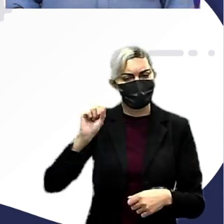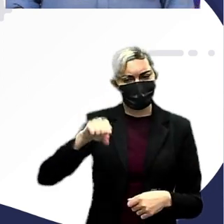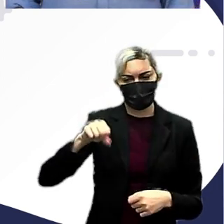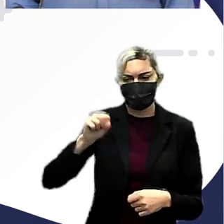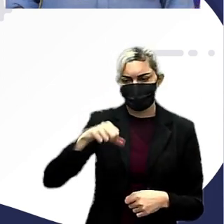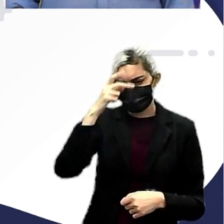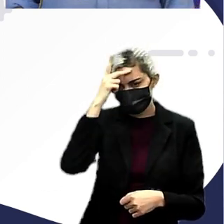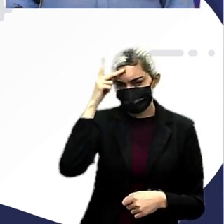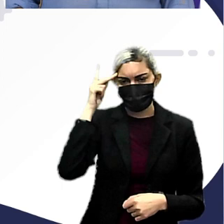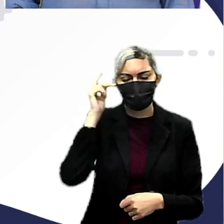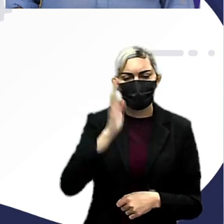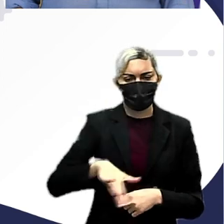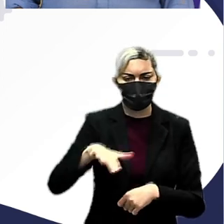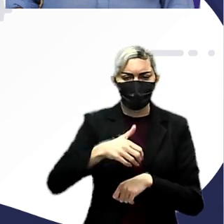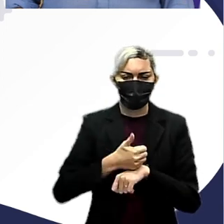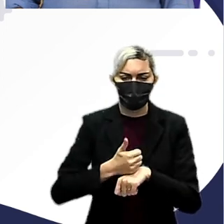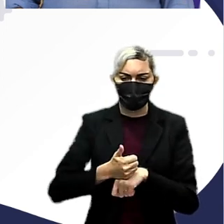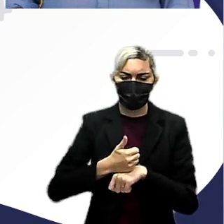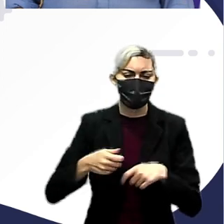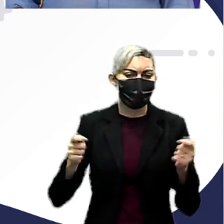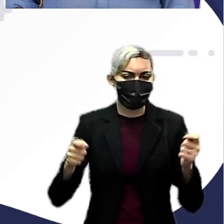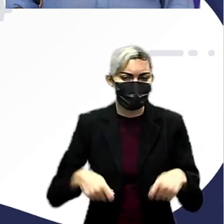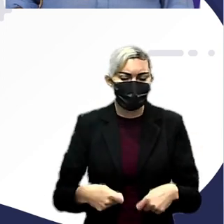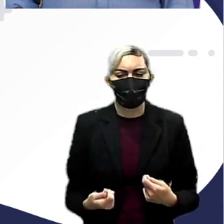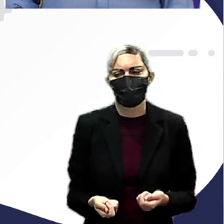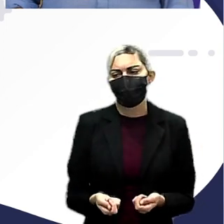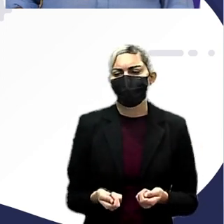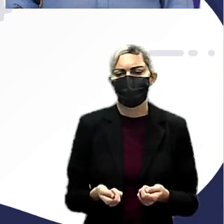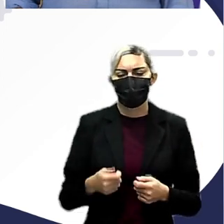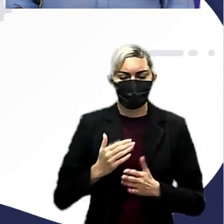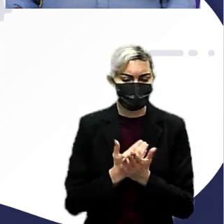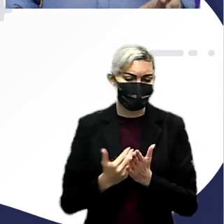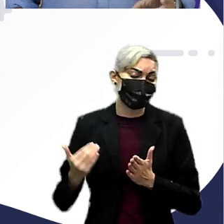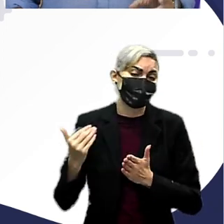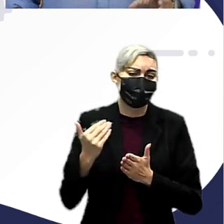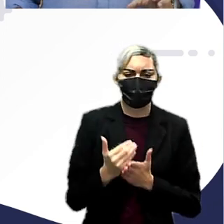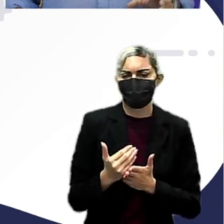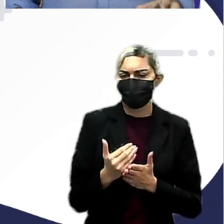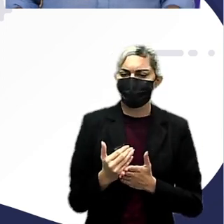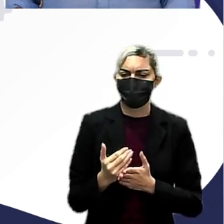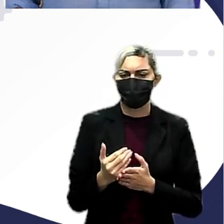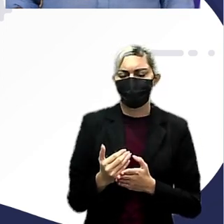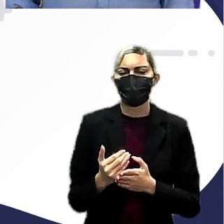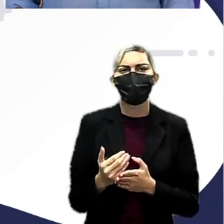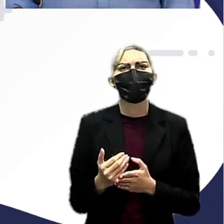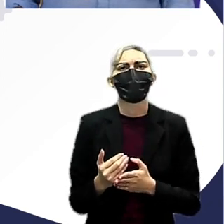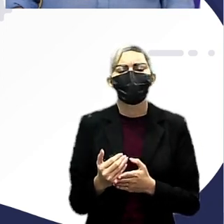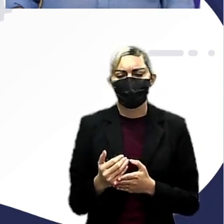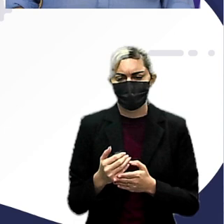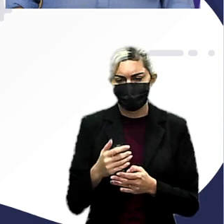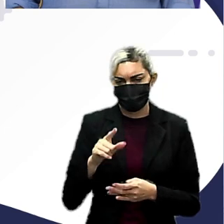de pessoas, de profissionais que possam estar cada vez mais sendo